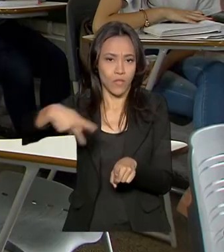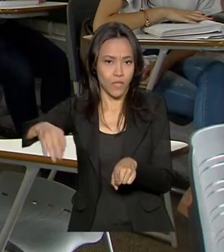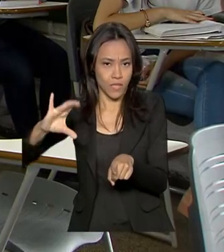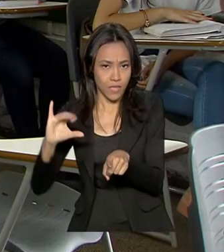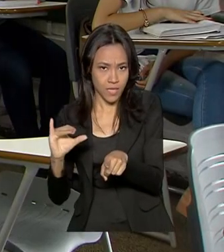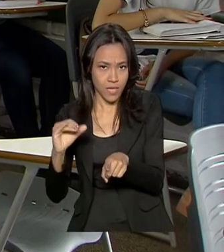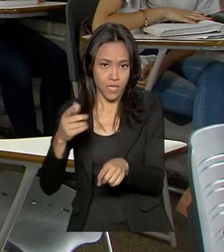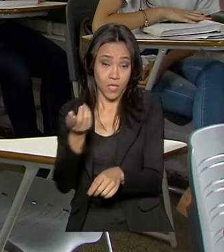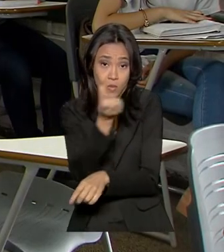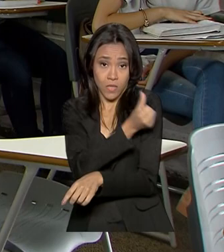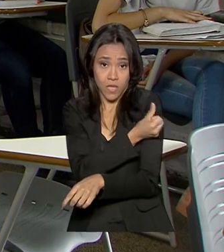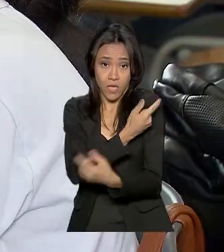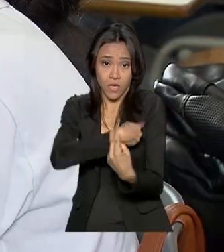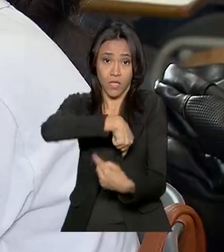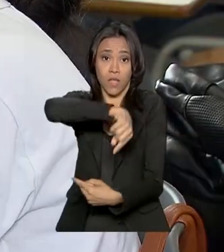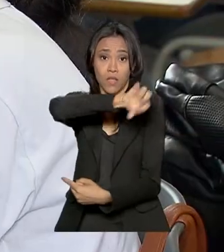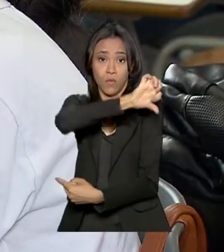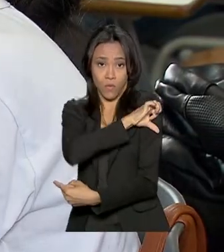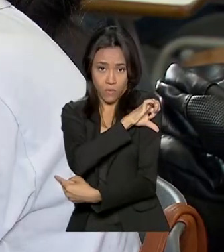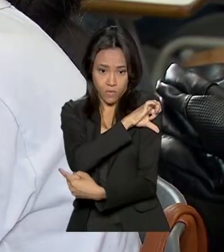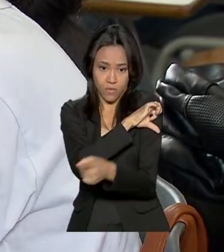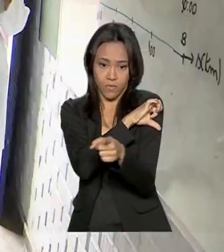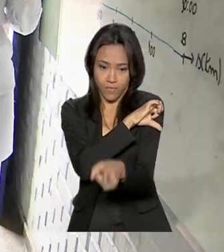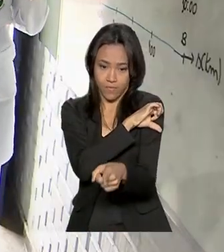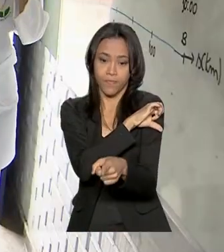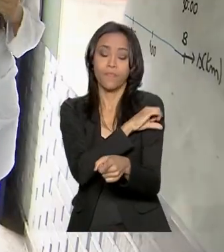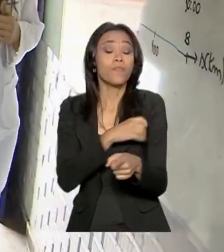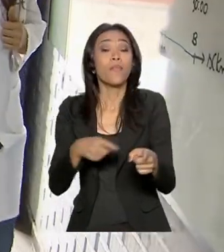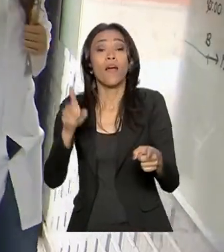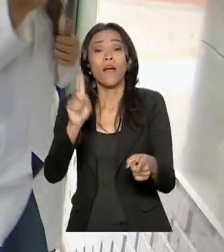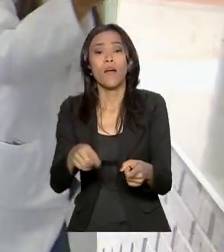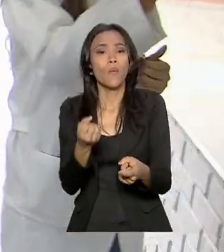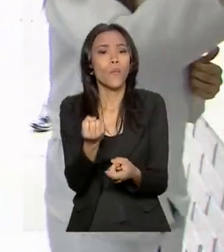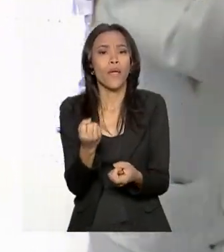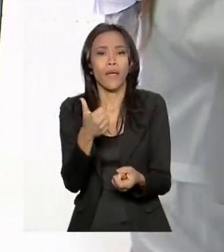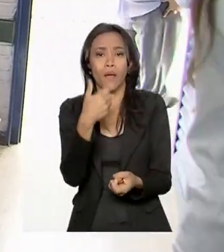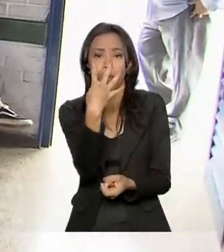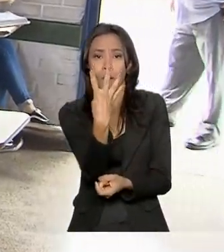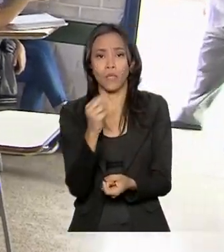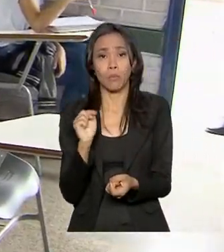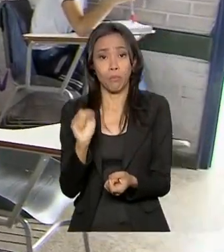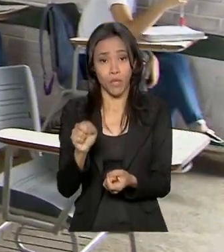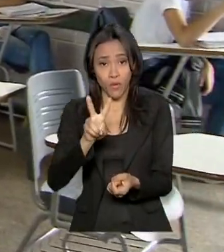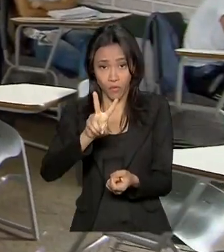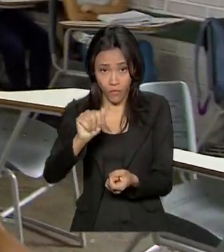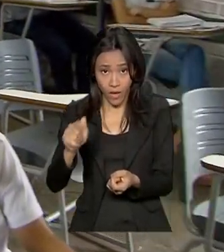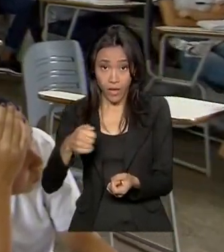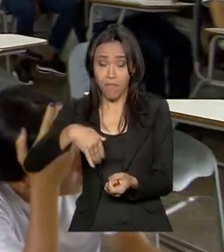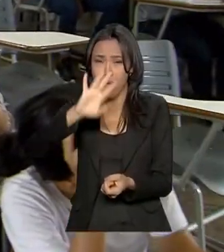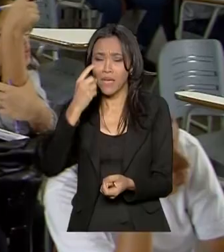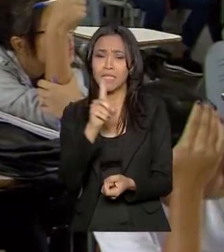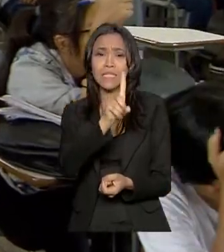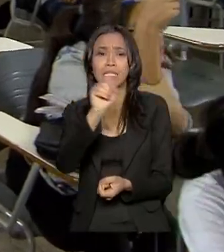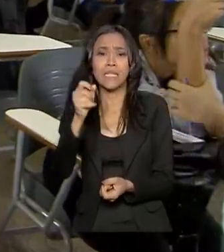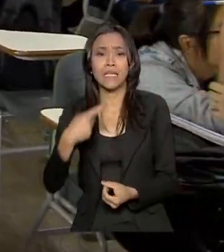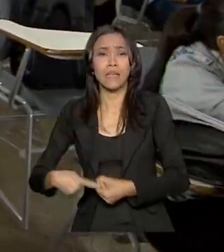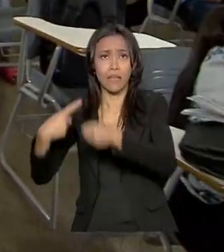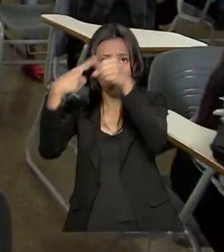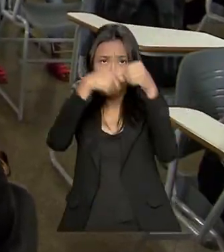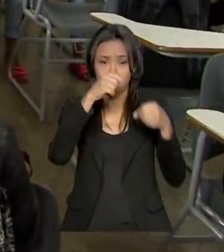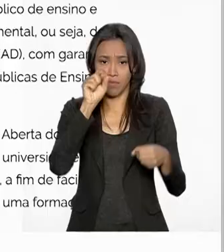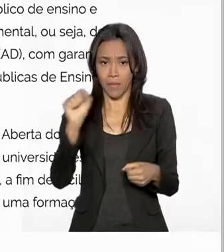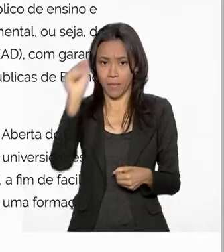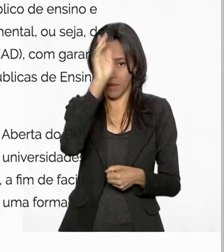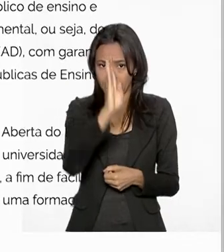do sexto ao nono ano do ensino fundamental. São 4 mil vagas em mais de 100 municípios do país. A